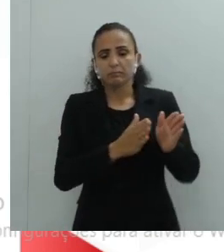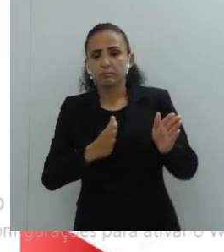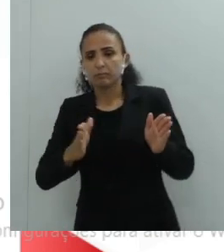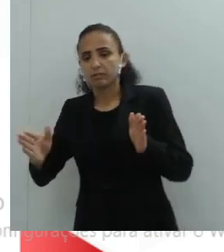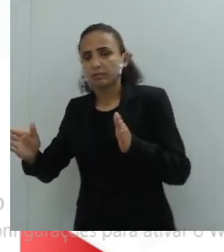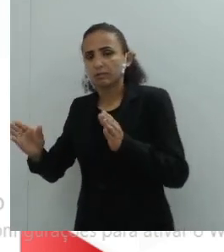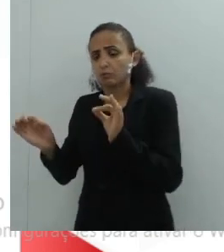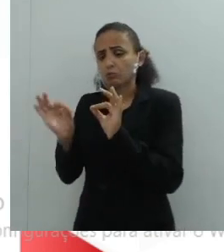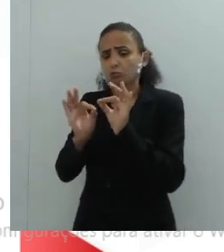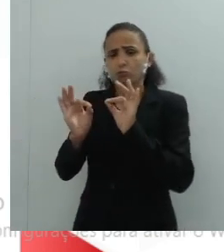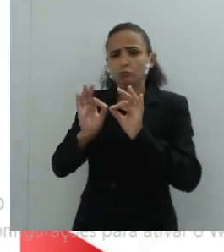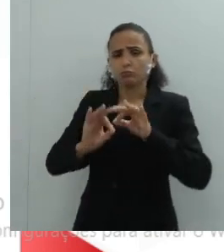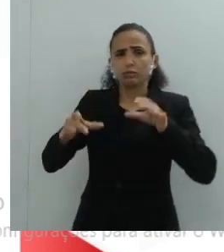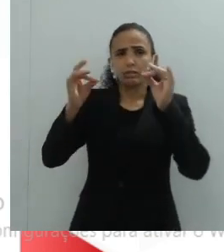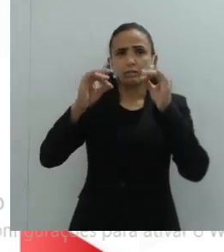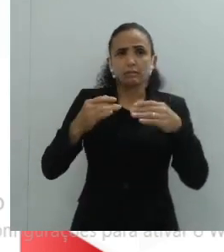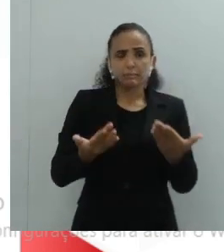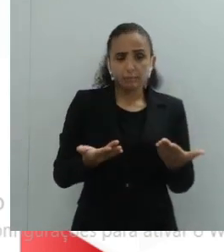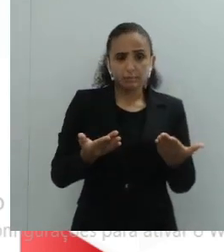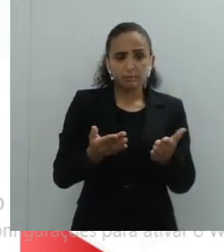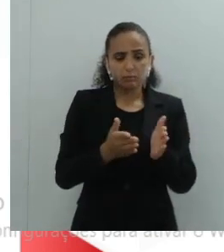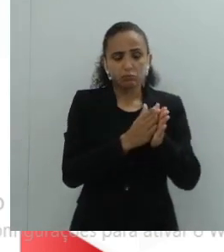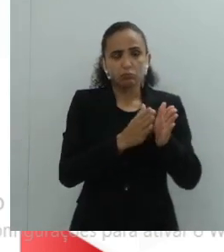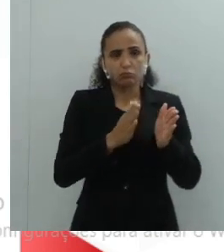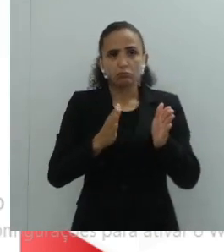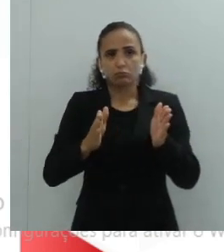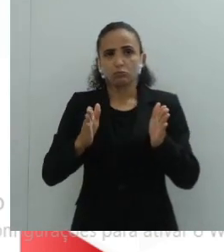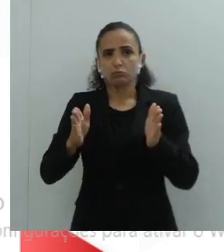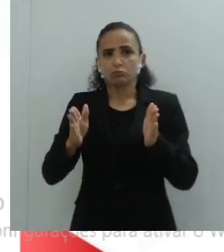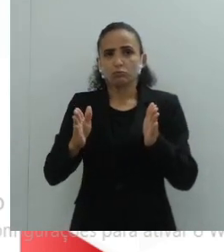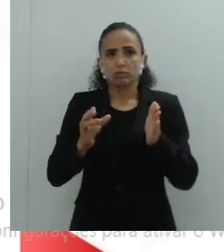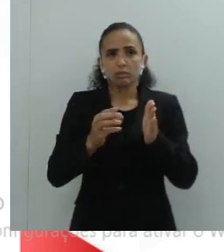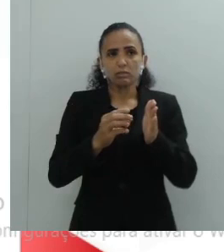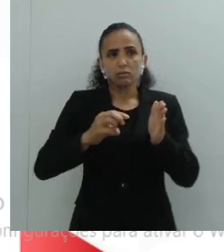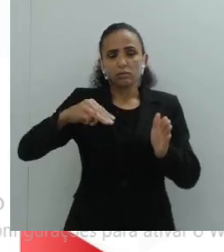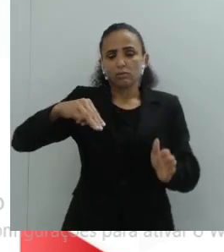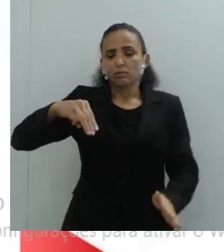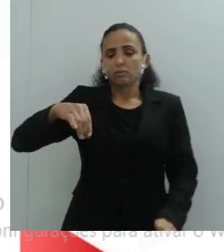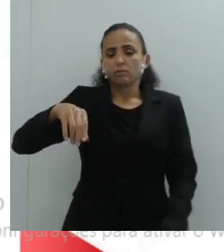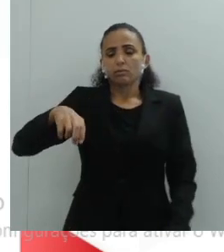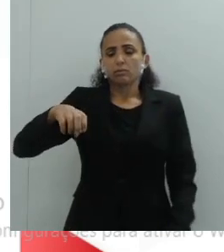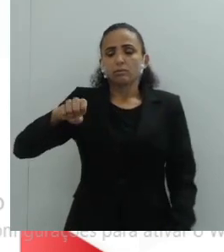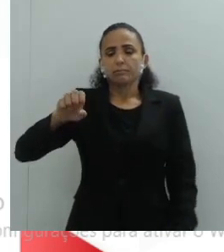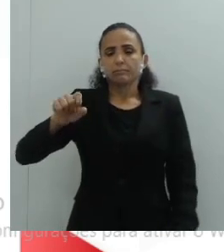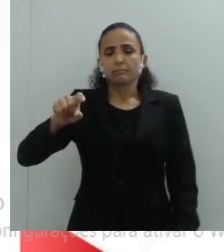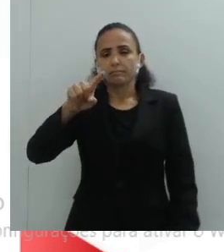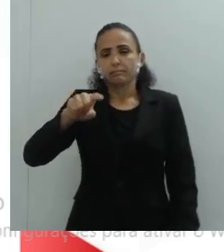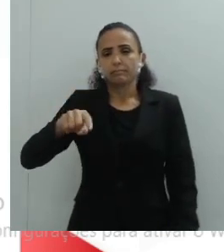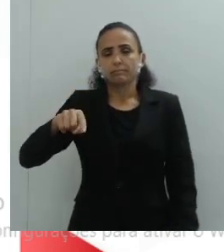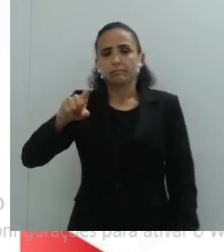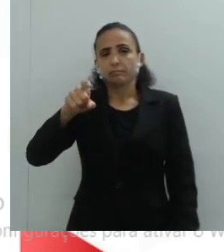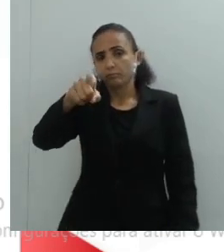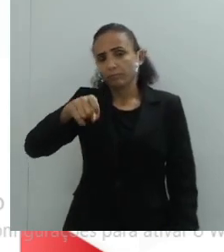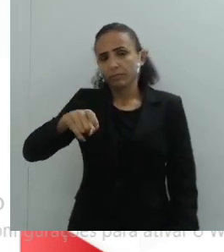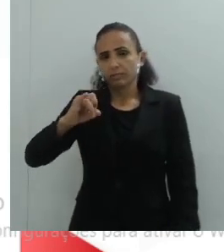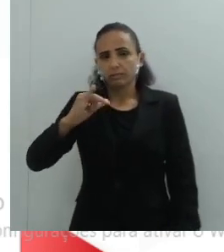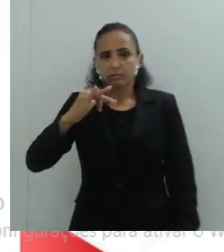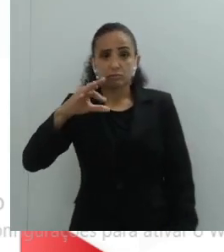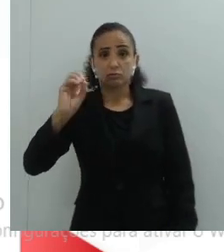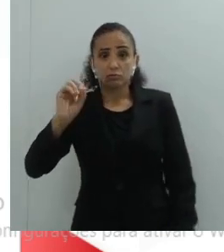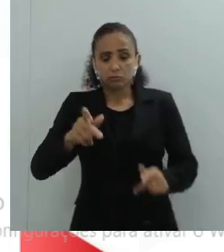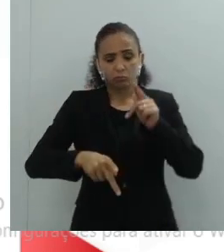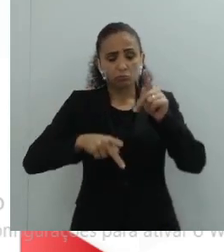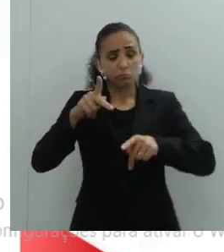do México, tá certo? E migraram para o centro desse território e foram submetidos a vários povos.